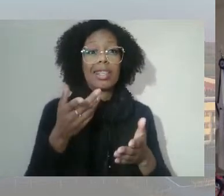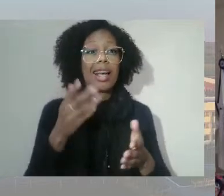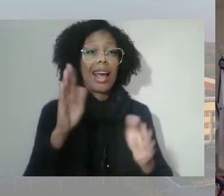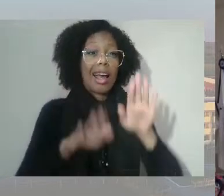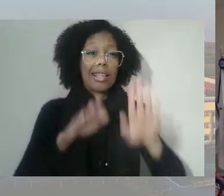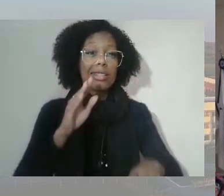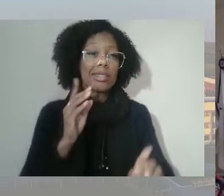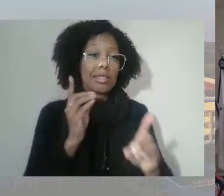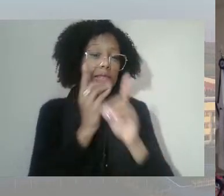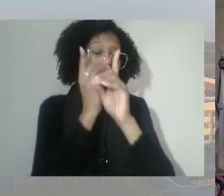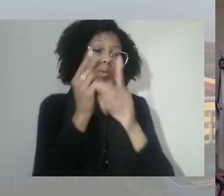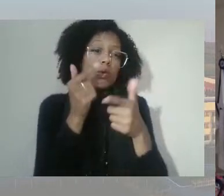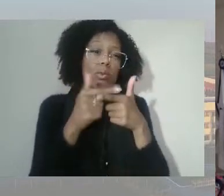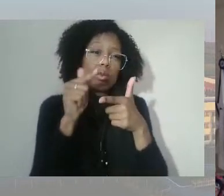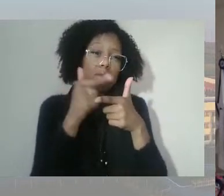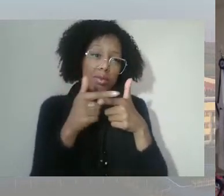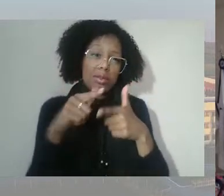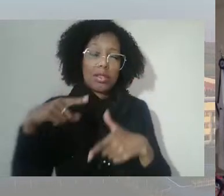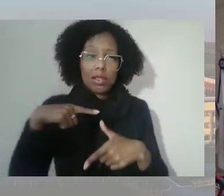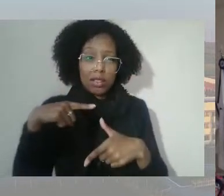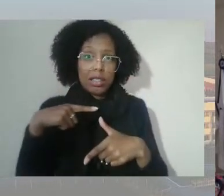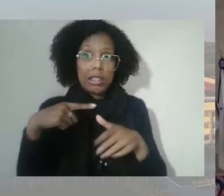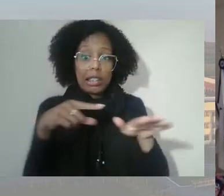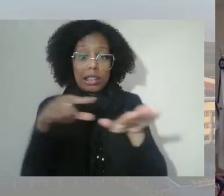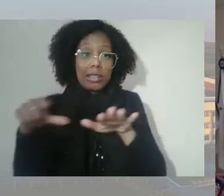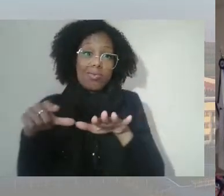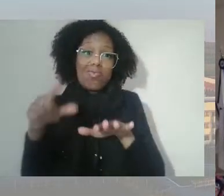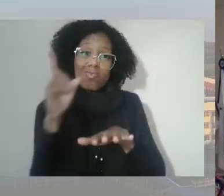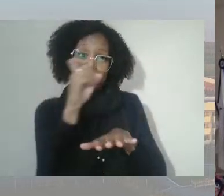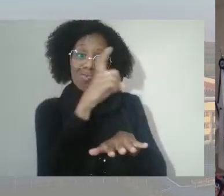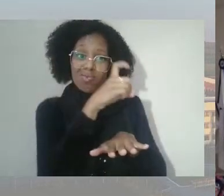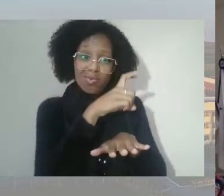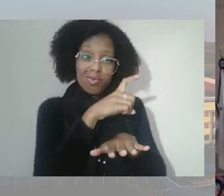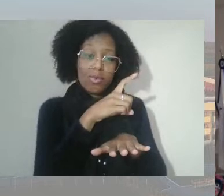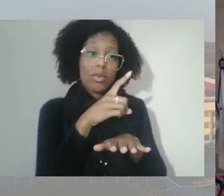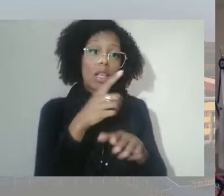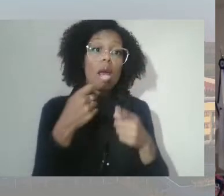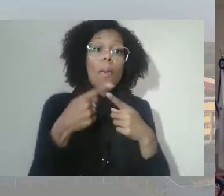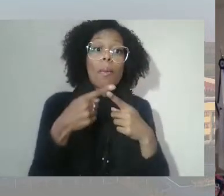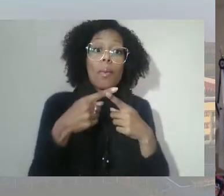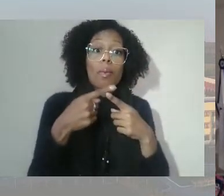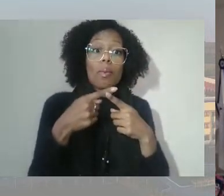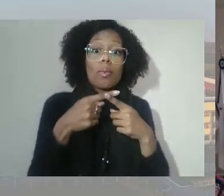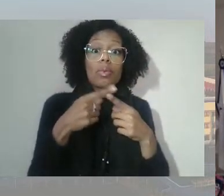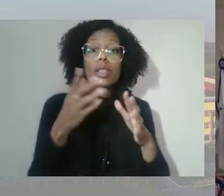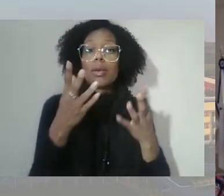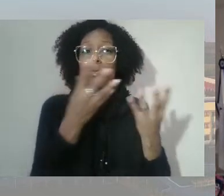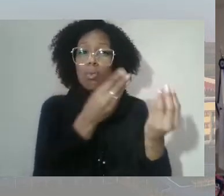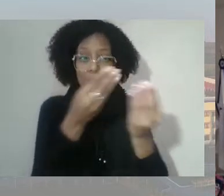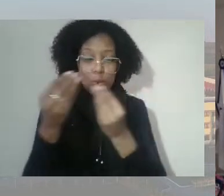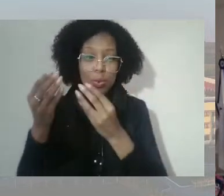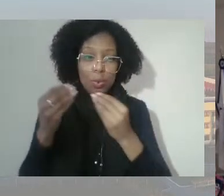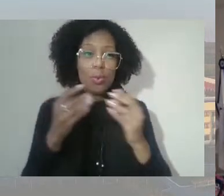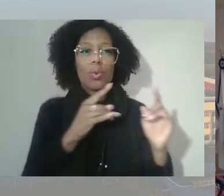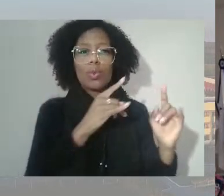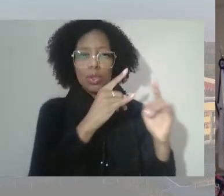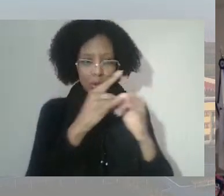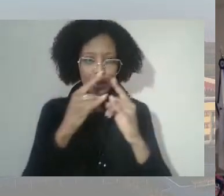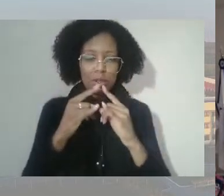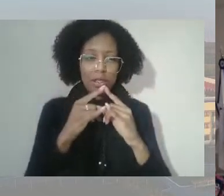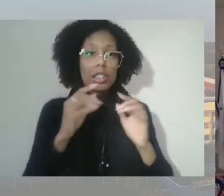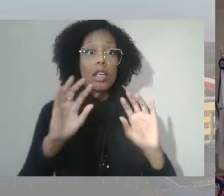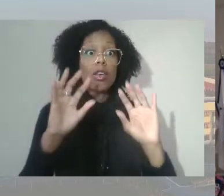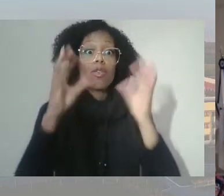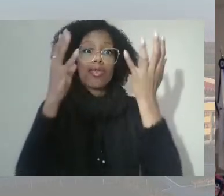realização da data nesta semana, pelo fato de que a maioria das instituições realiza eventos nesta